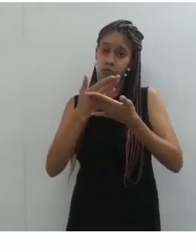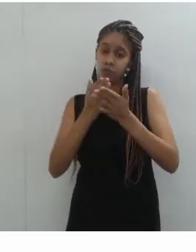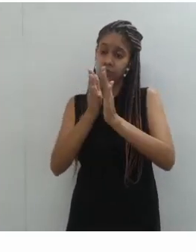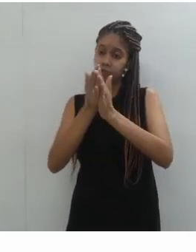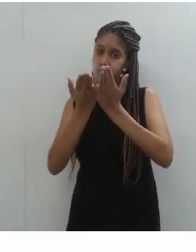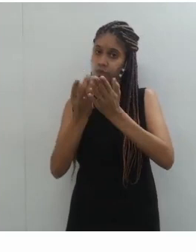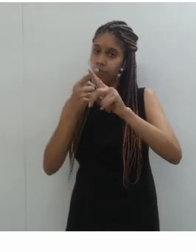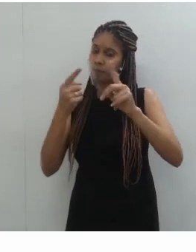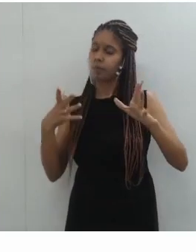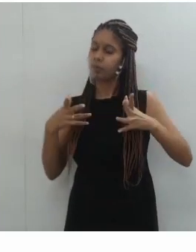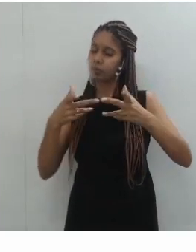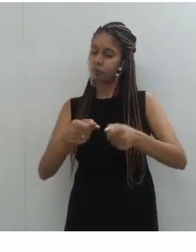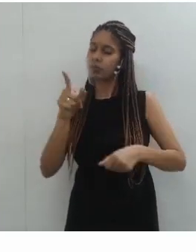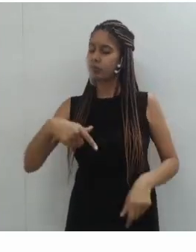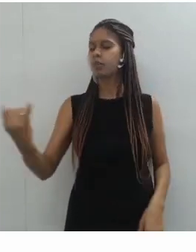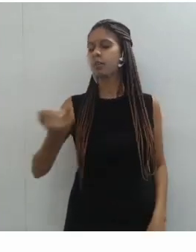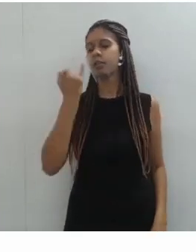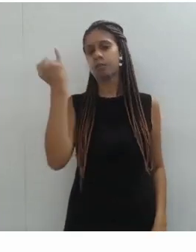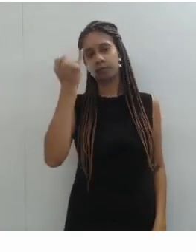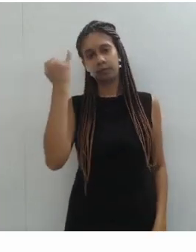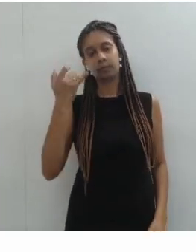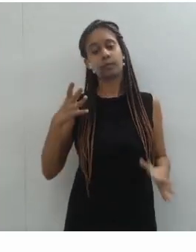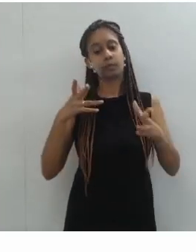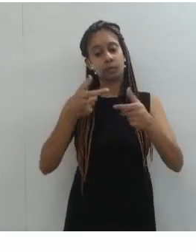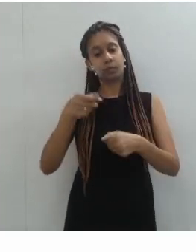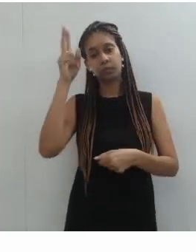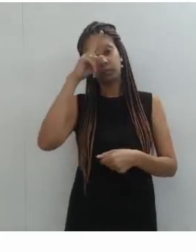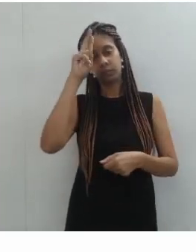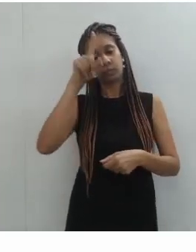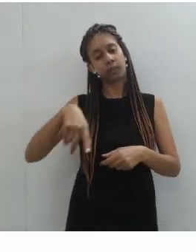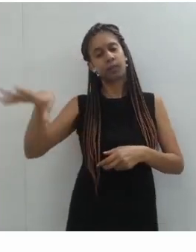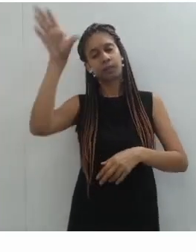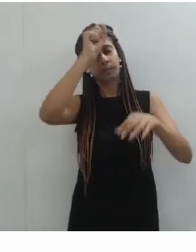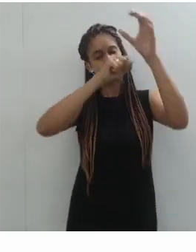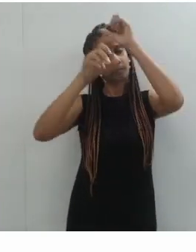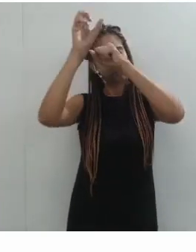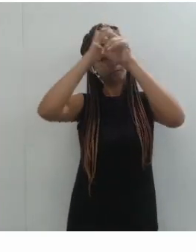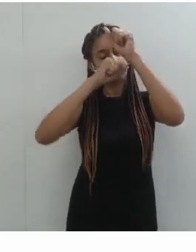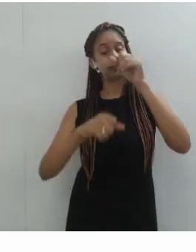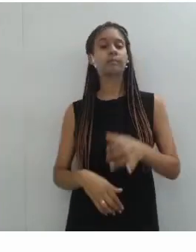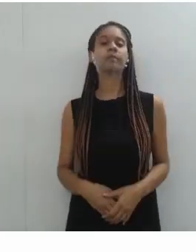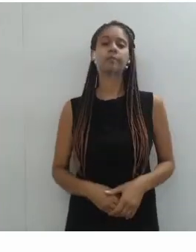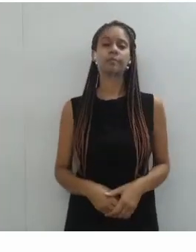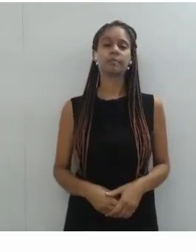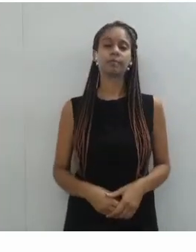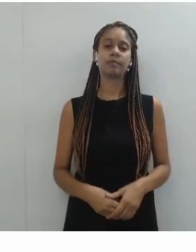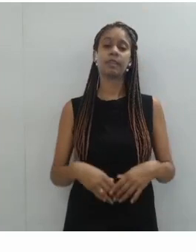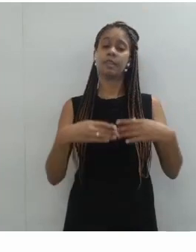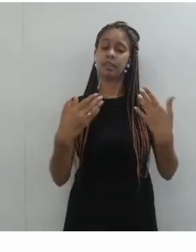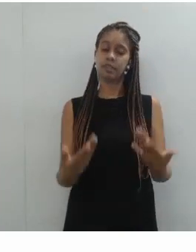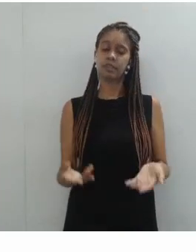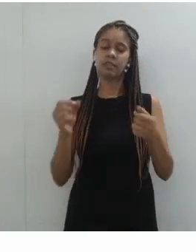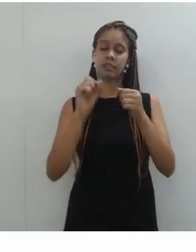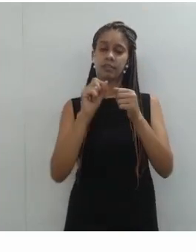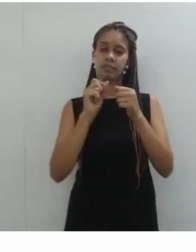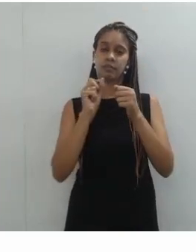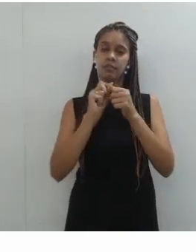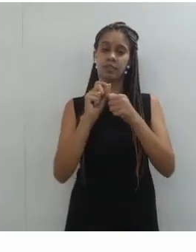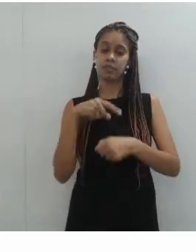história é importante. Toda história é aprendizado. E isso nos faz cada vez